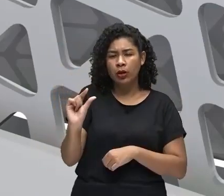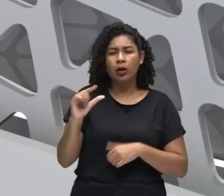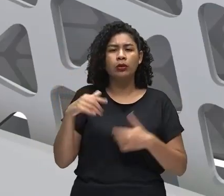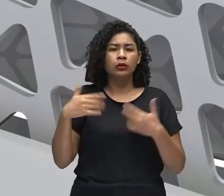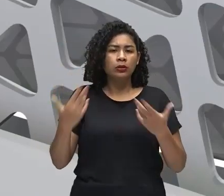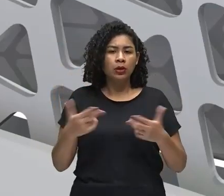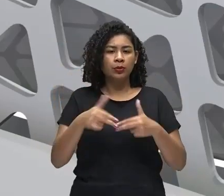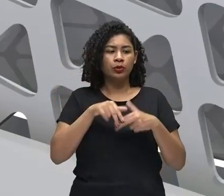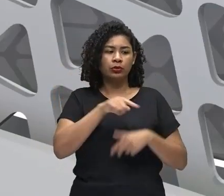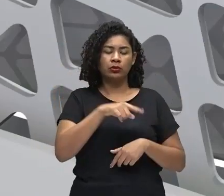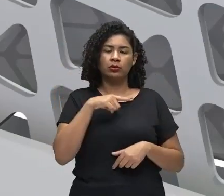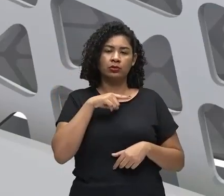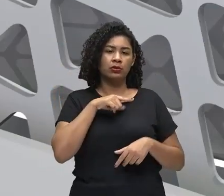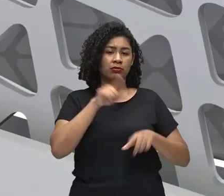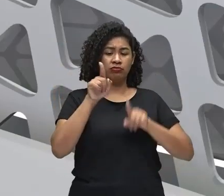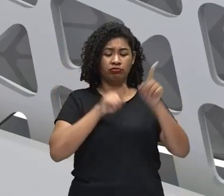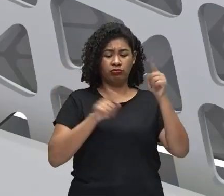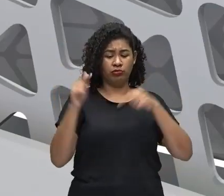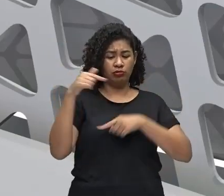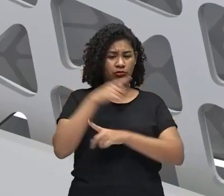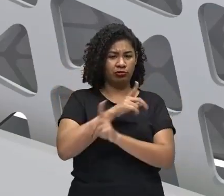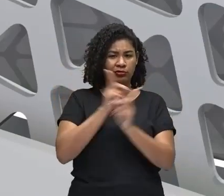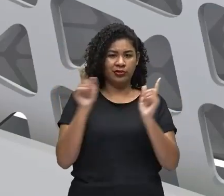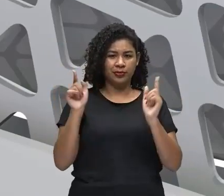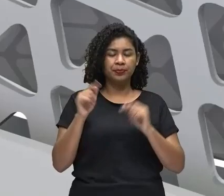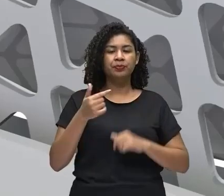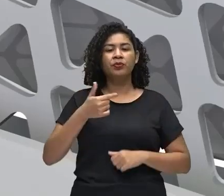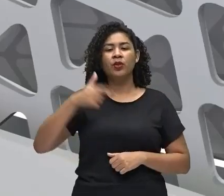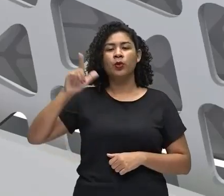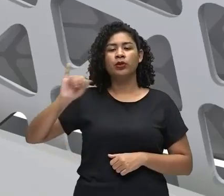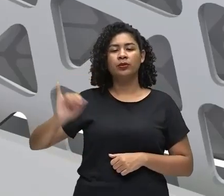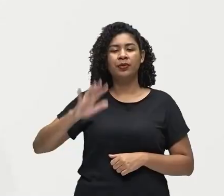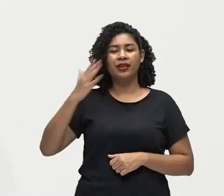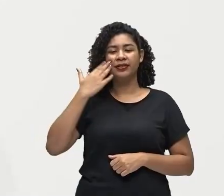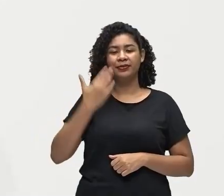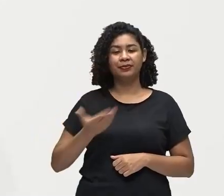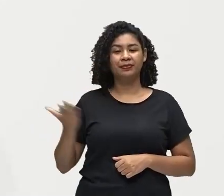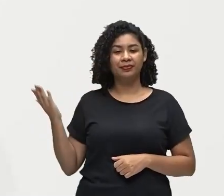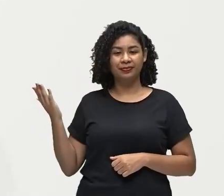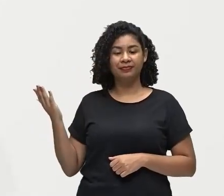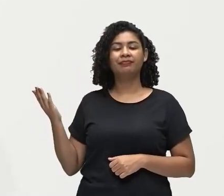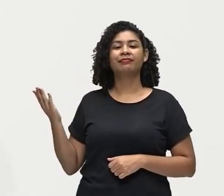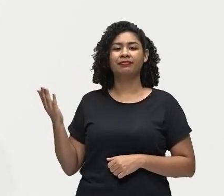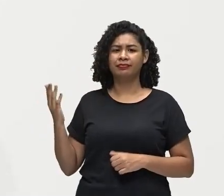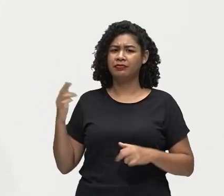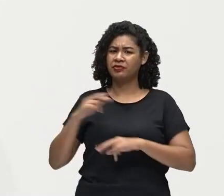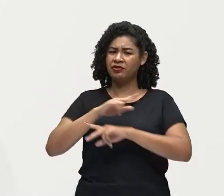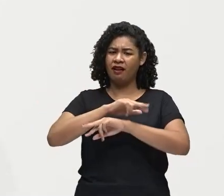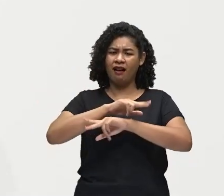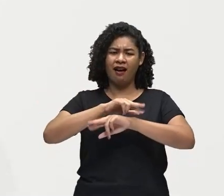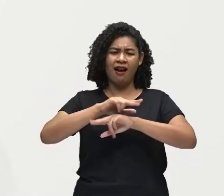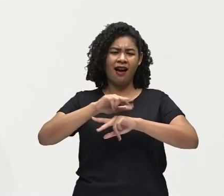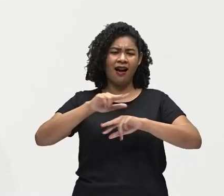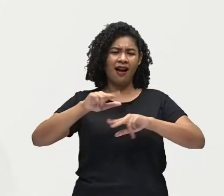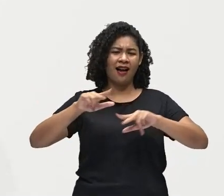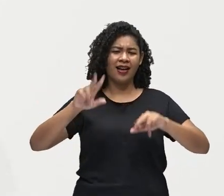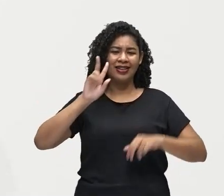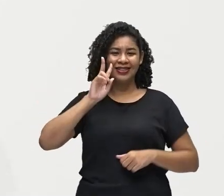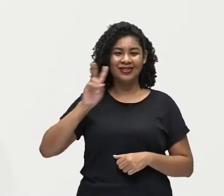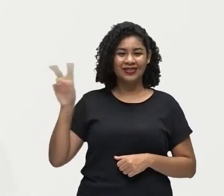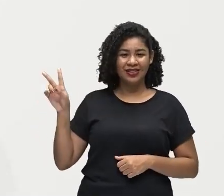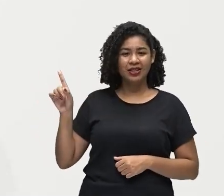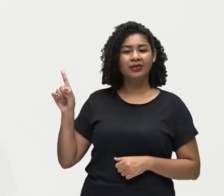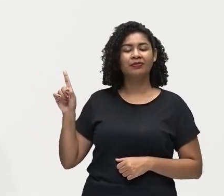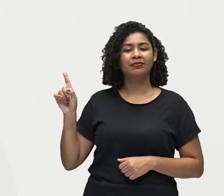formando ali, ó, várias setinhas. Olha essa outra teia alimentar aí na próxima imagem. Várias setas se formando aí, ó.